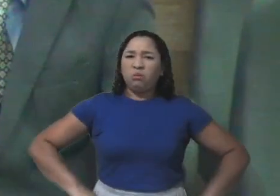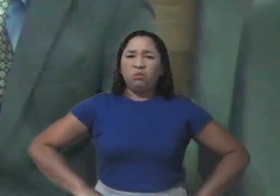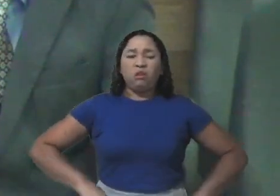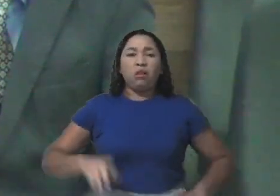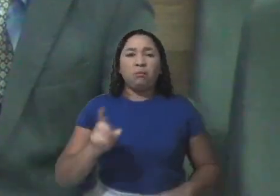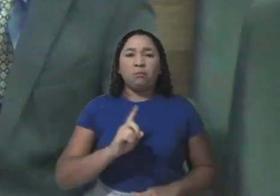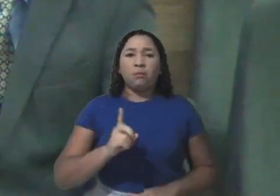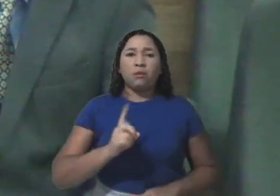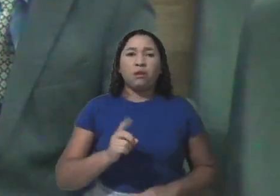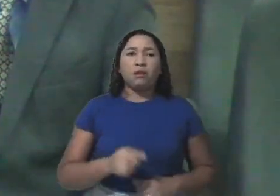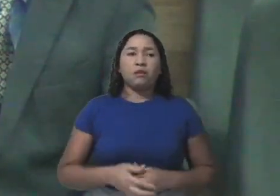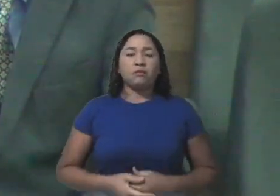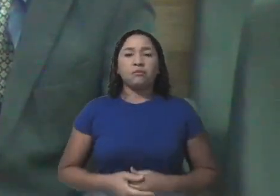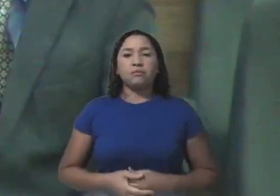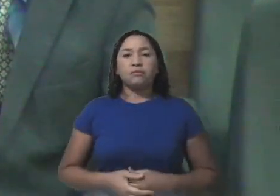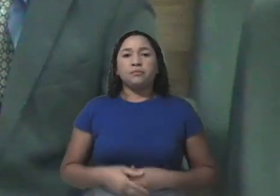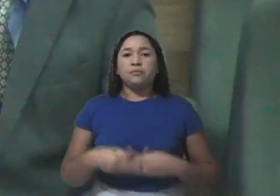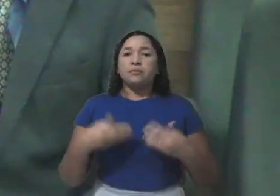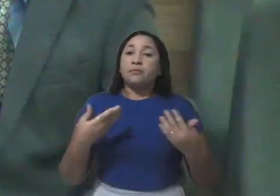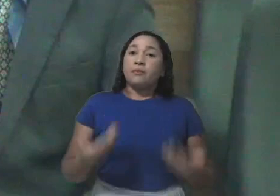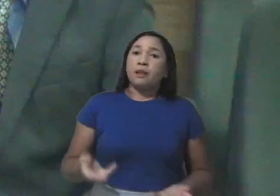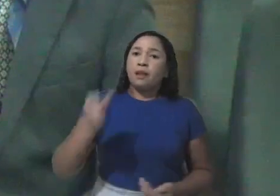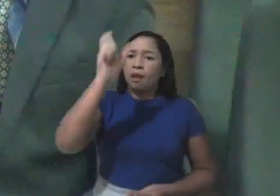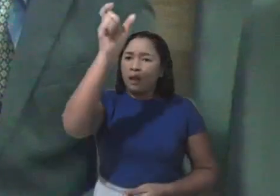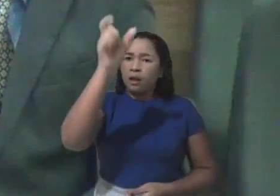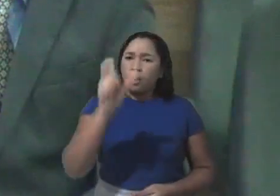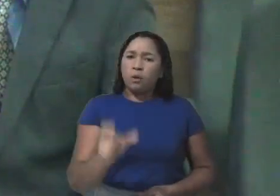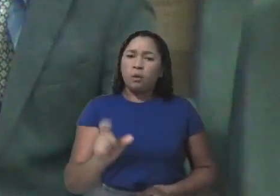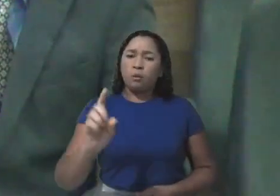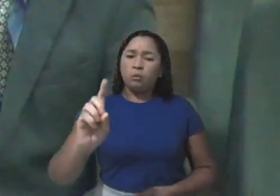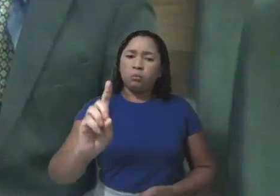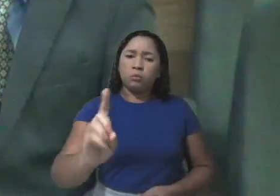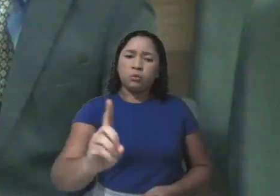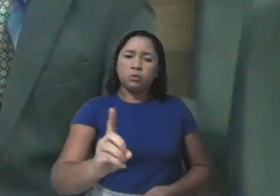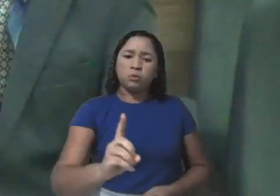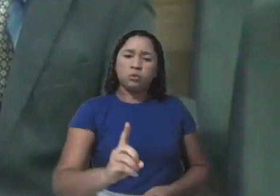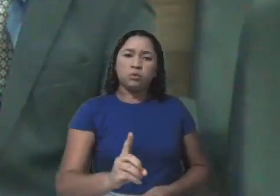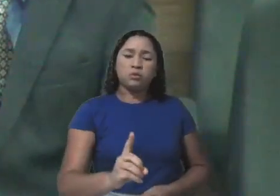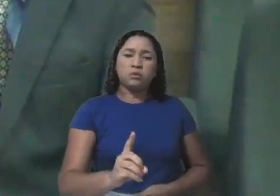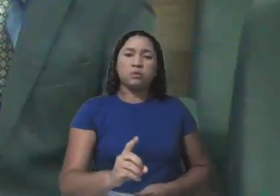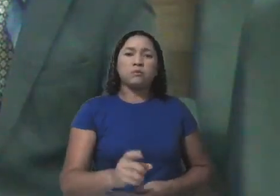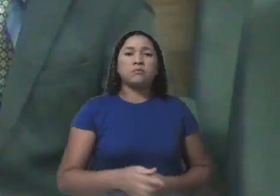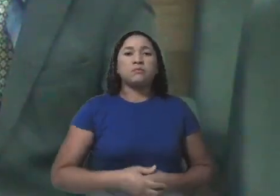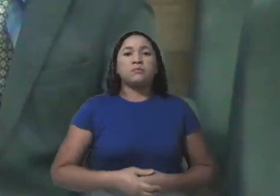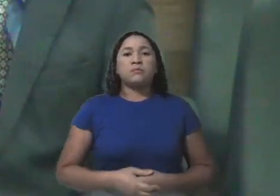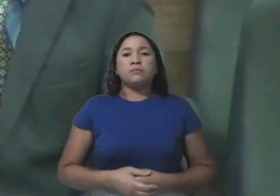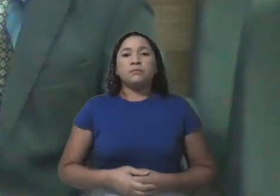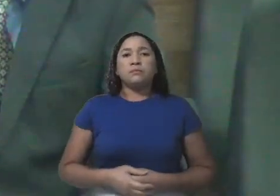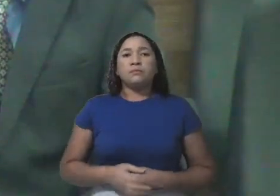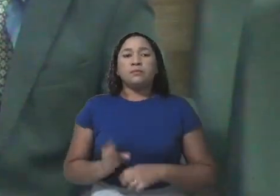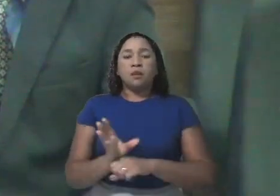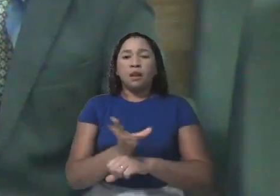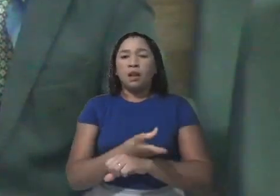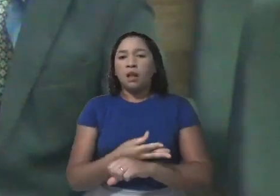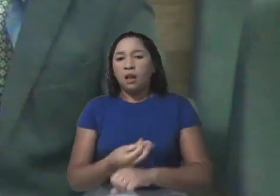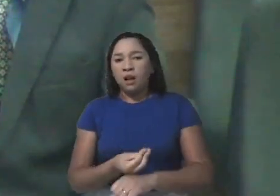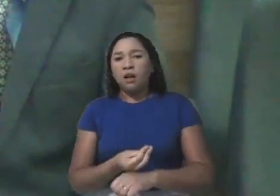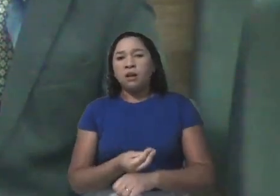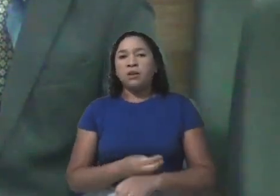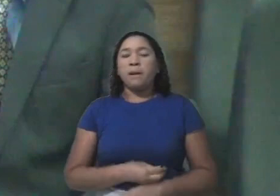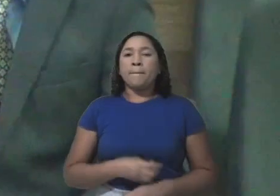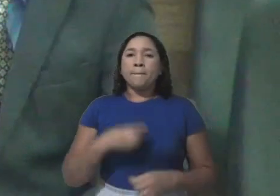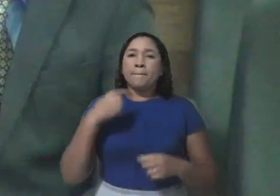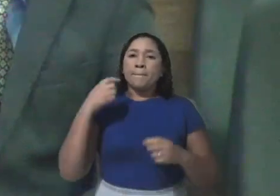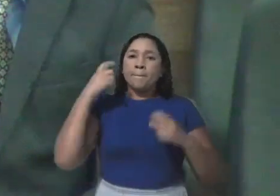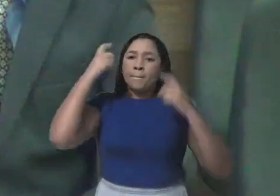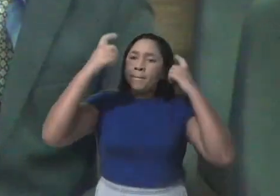pré-tribulacionistas. Aí chega um camarada, a igreja ou o irmão não se preocupa com esse tipo de